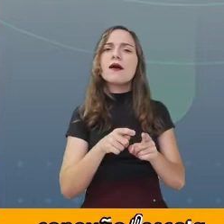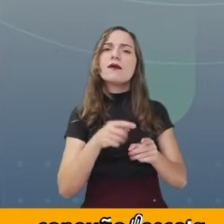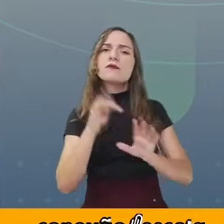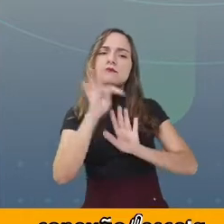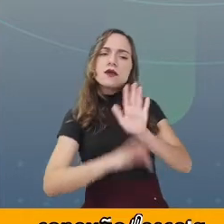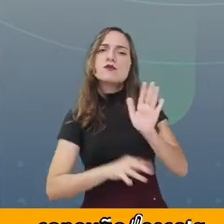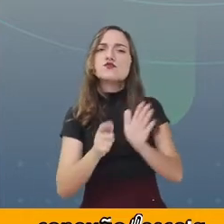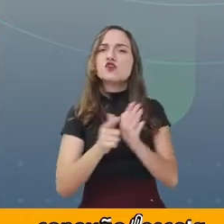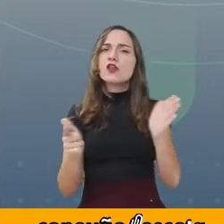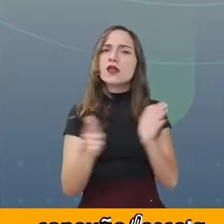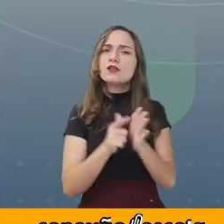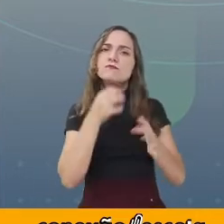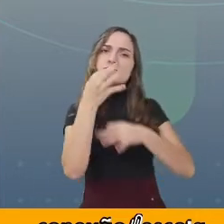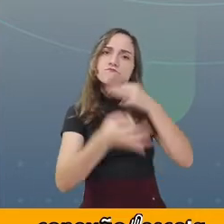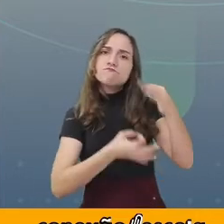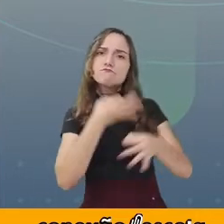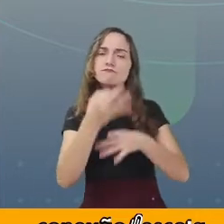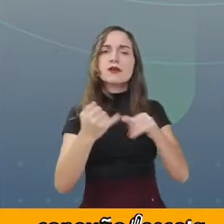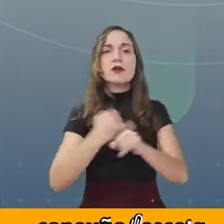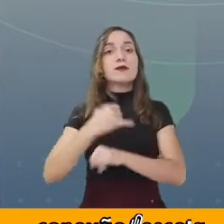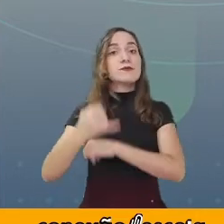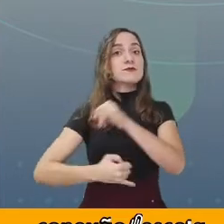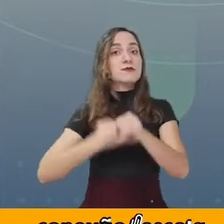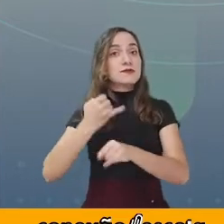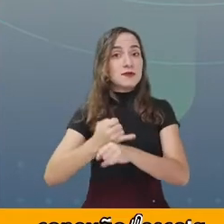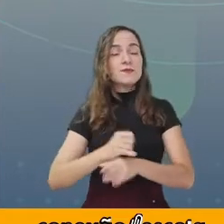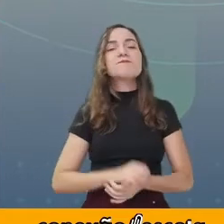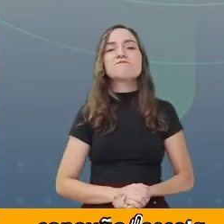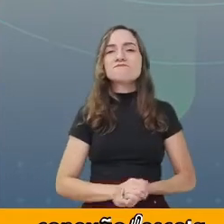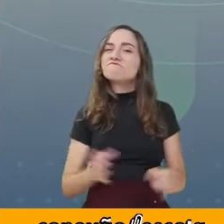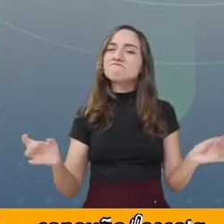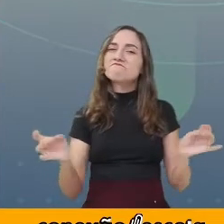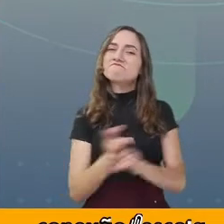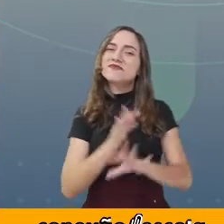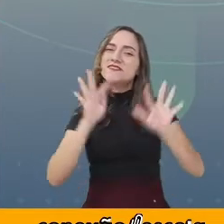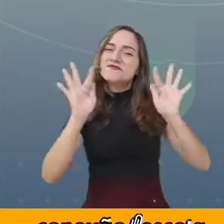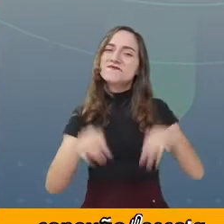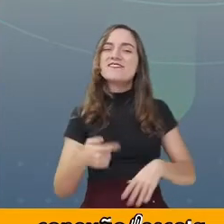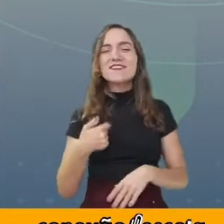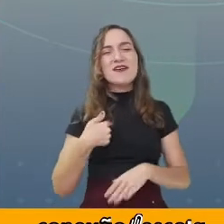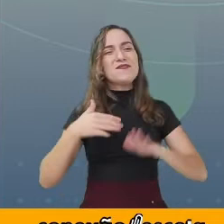textos jornalísticos digitais. É isso aí.